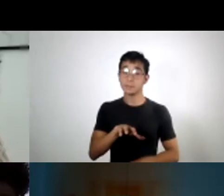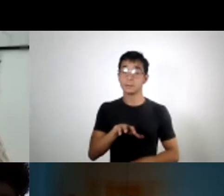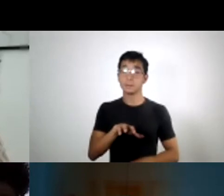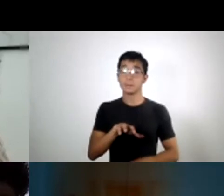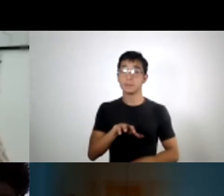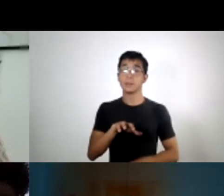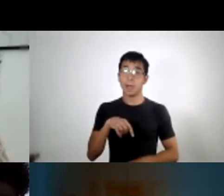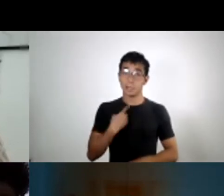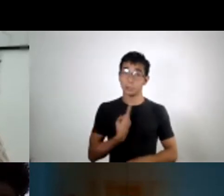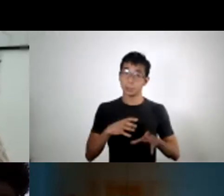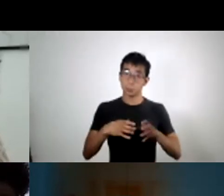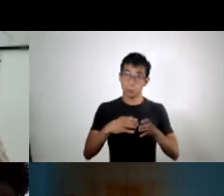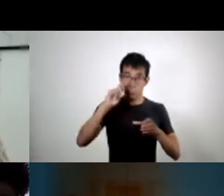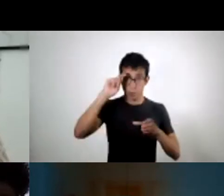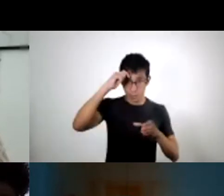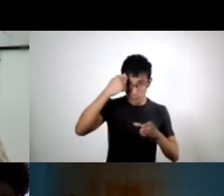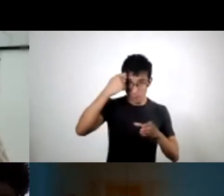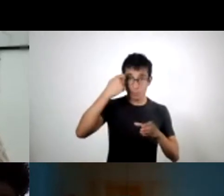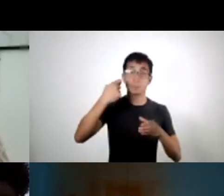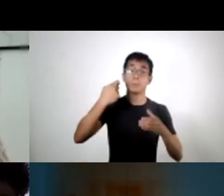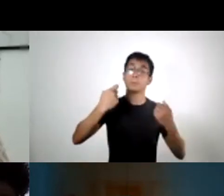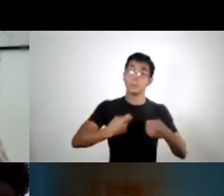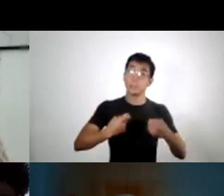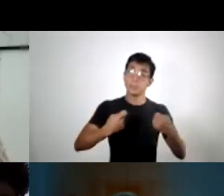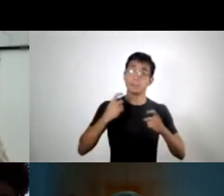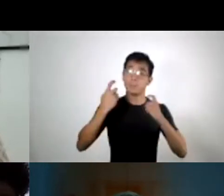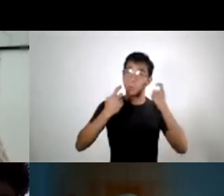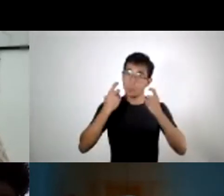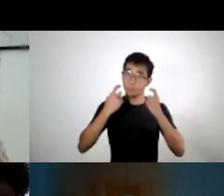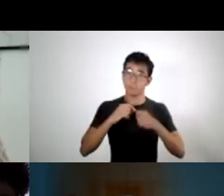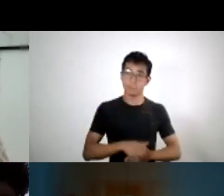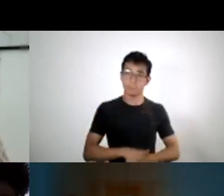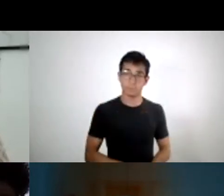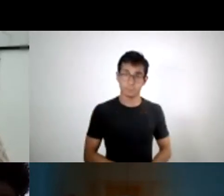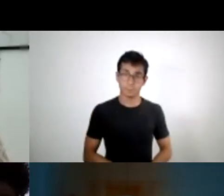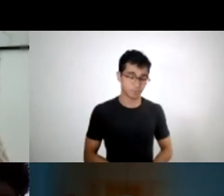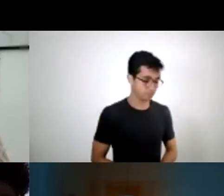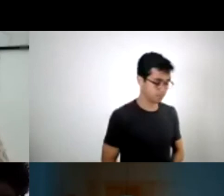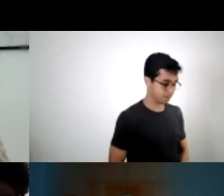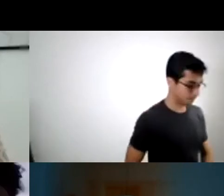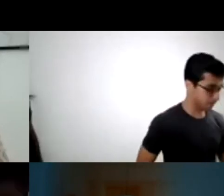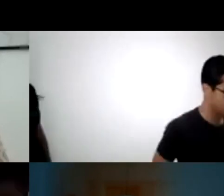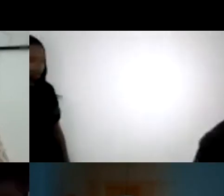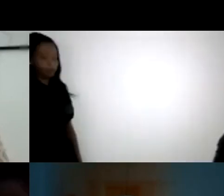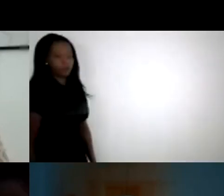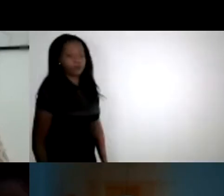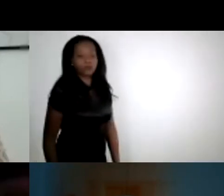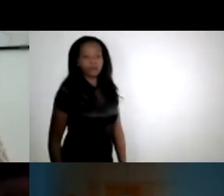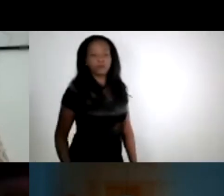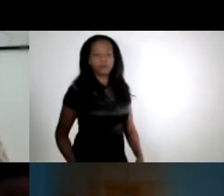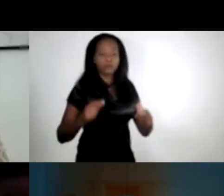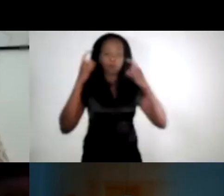as comunidades quilombolas, elas têm essa preocupação em